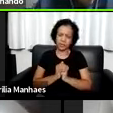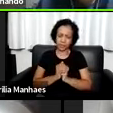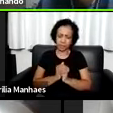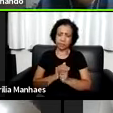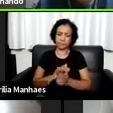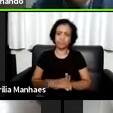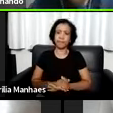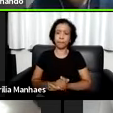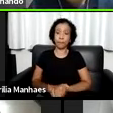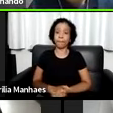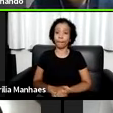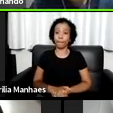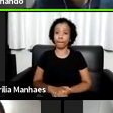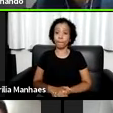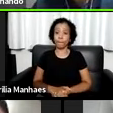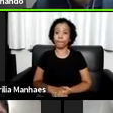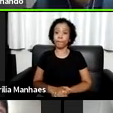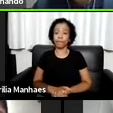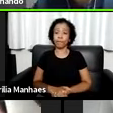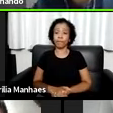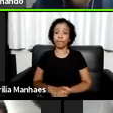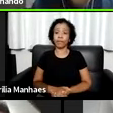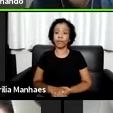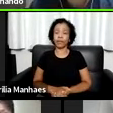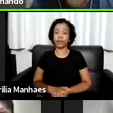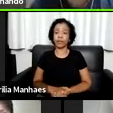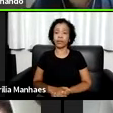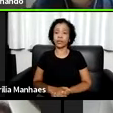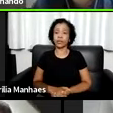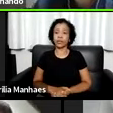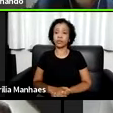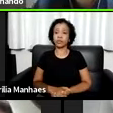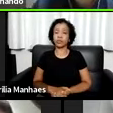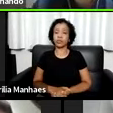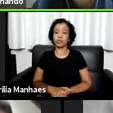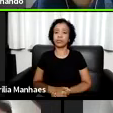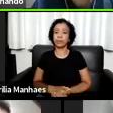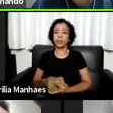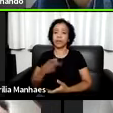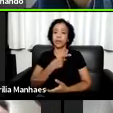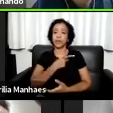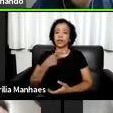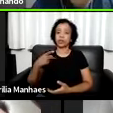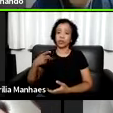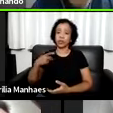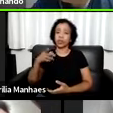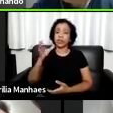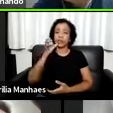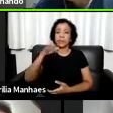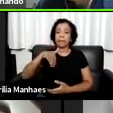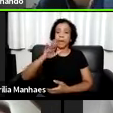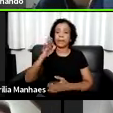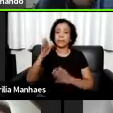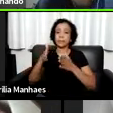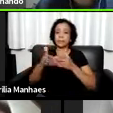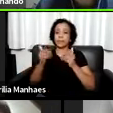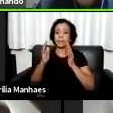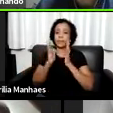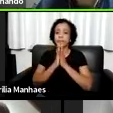e amém. Pastor Samuel, mais pedidos de oração, e o pastor Ciro vai orar lá de Mato Grosso. E aí eu já queria deixar dois aqui que eu